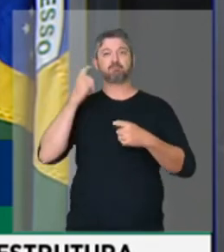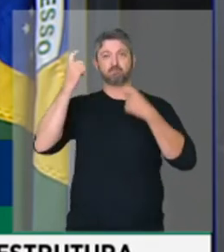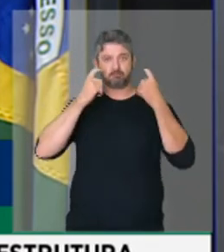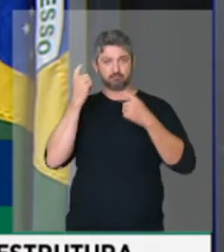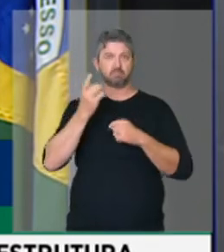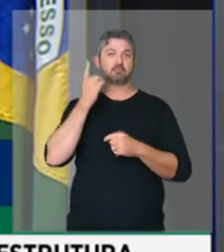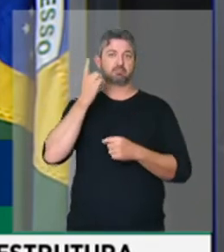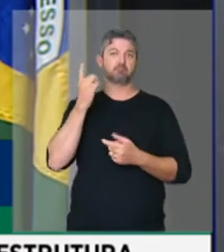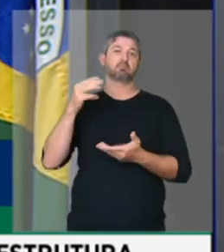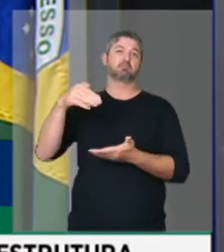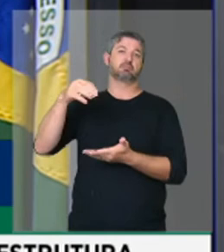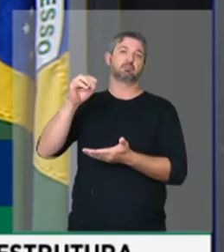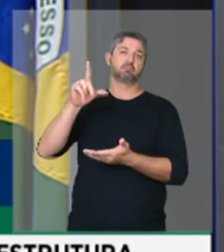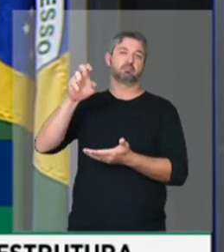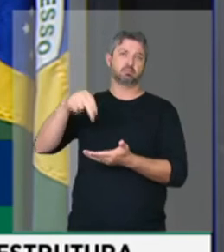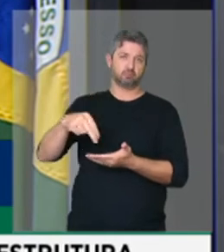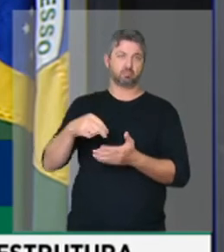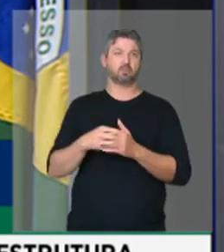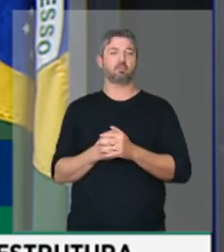Molon,